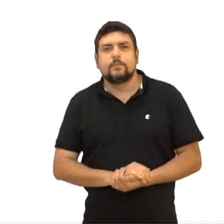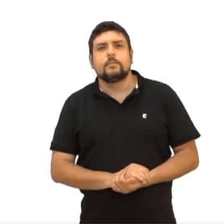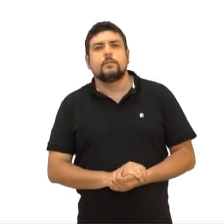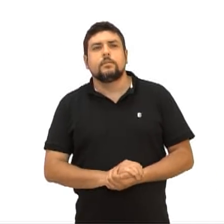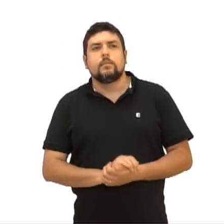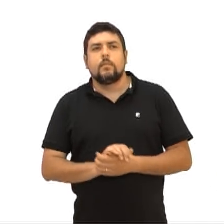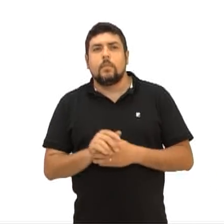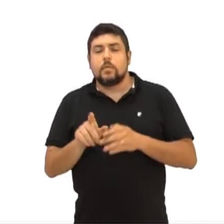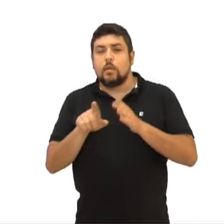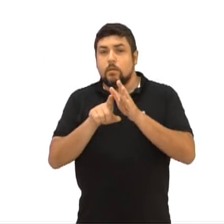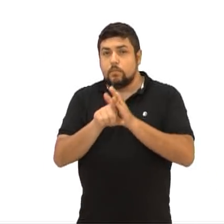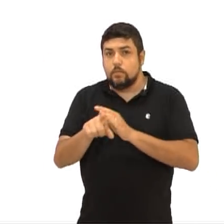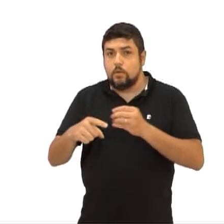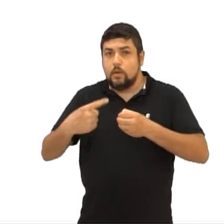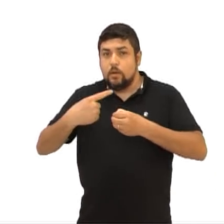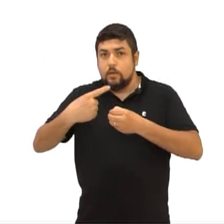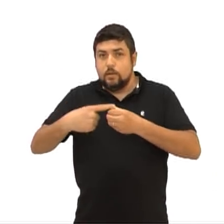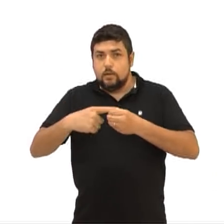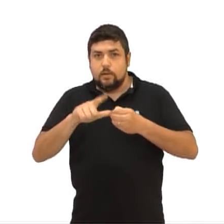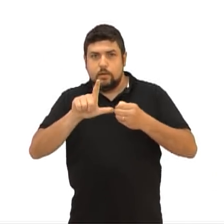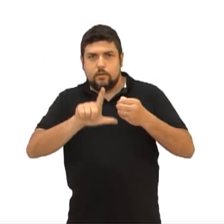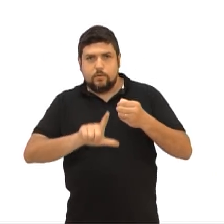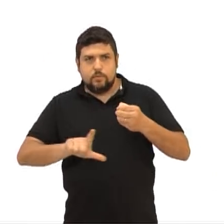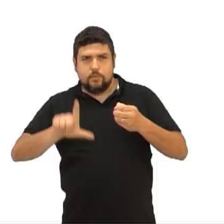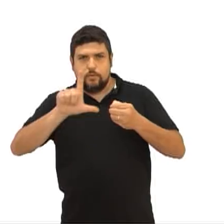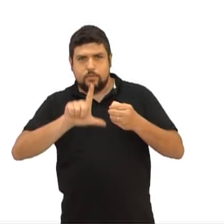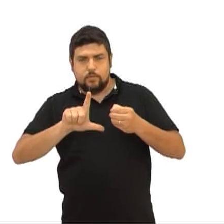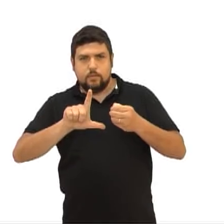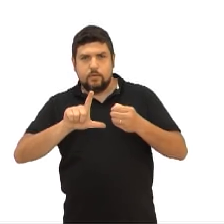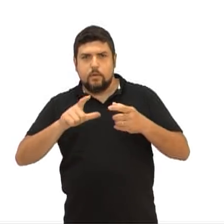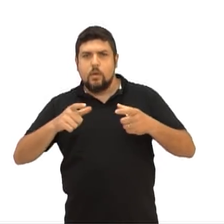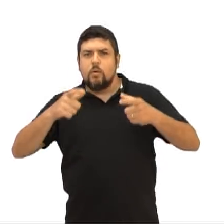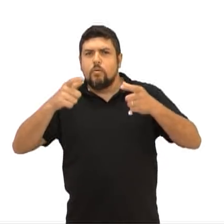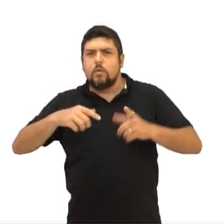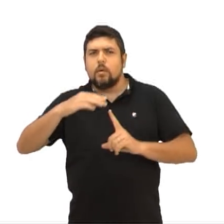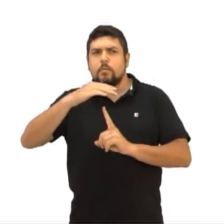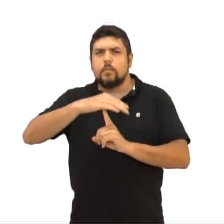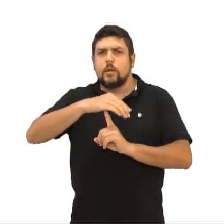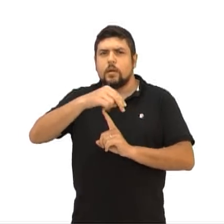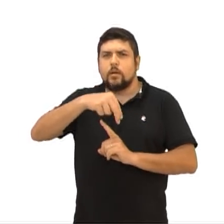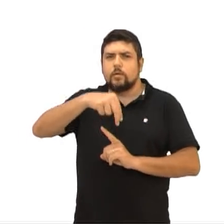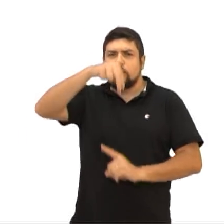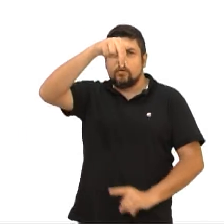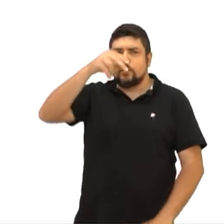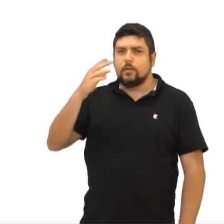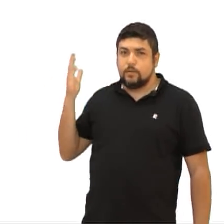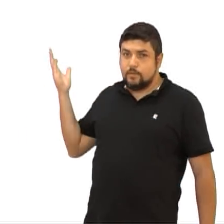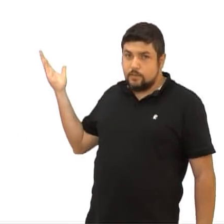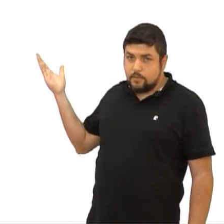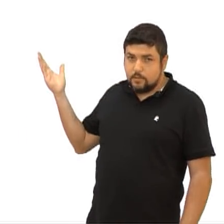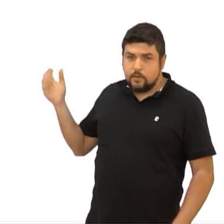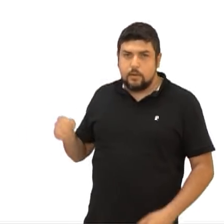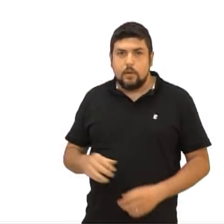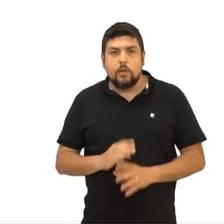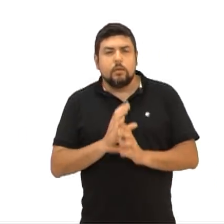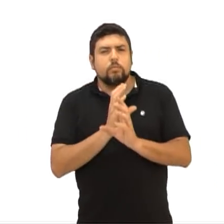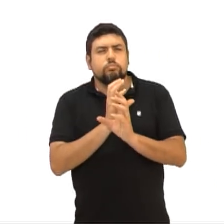é: a cidade de Londrina, localizada na região norte do Paraná, possui